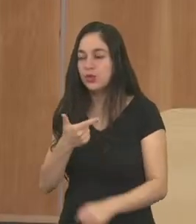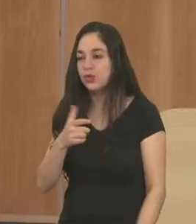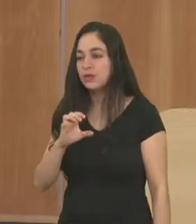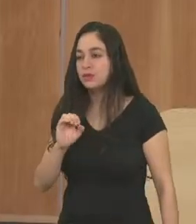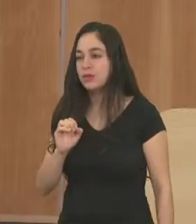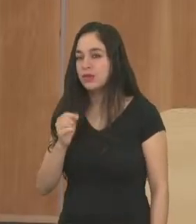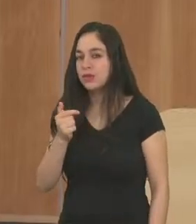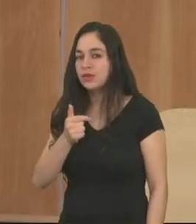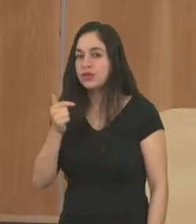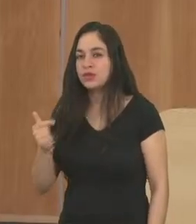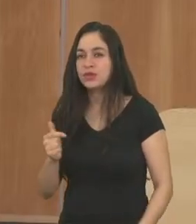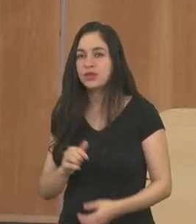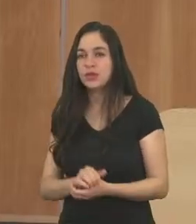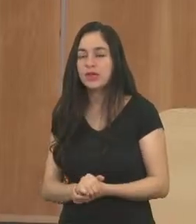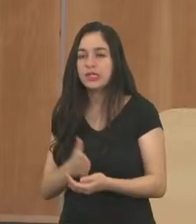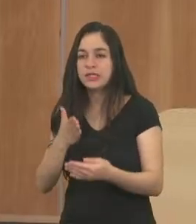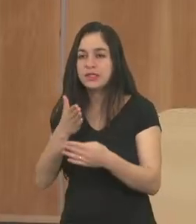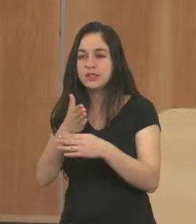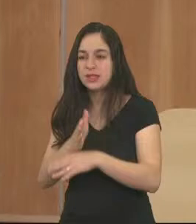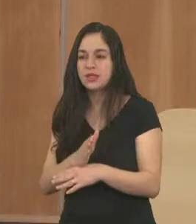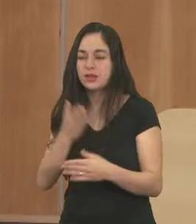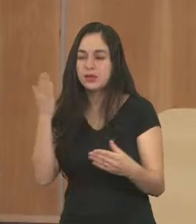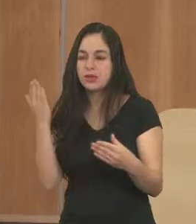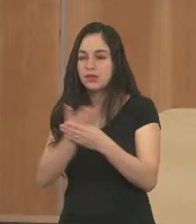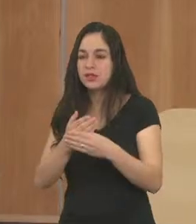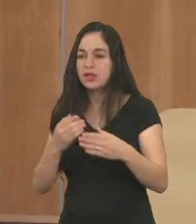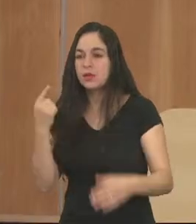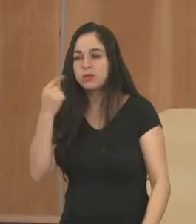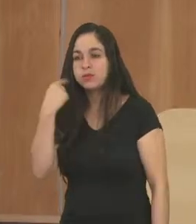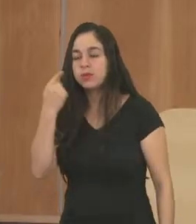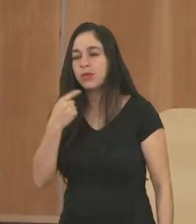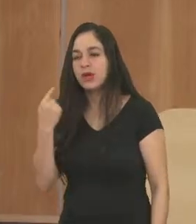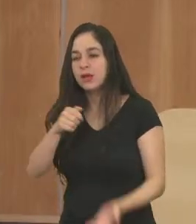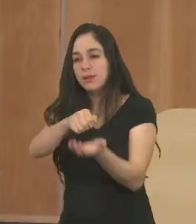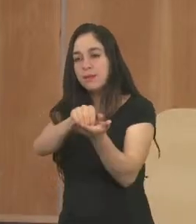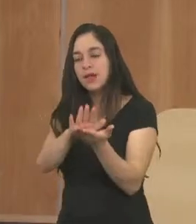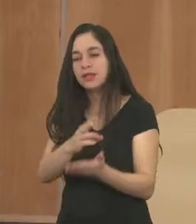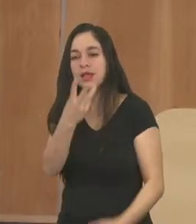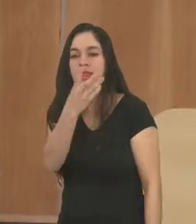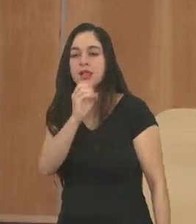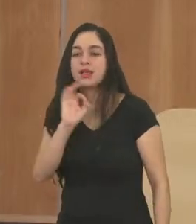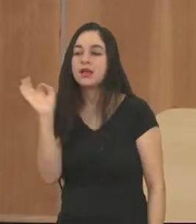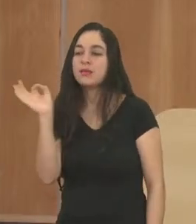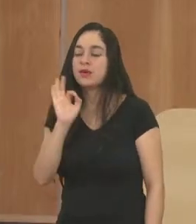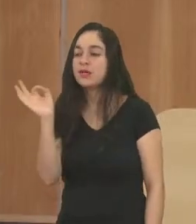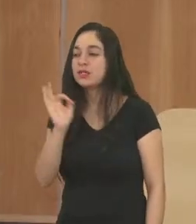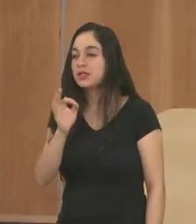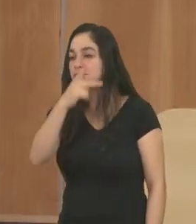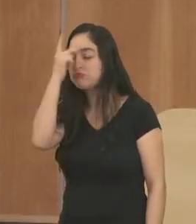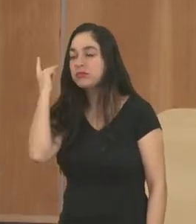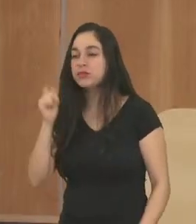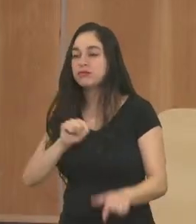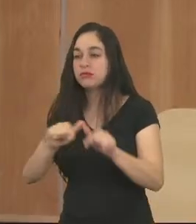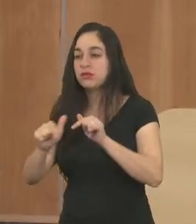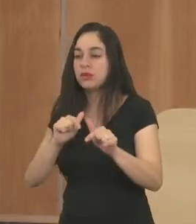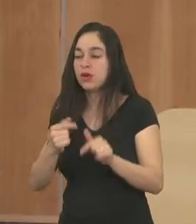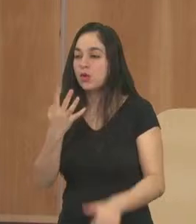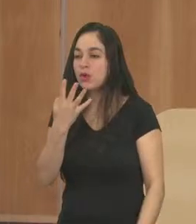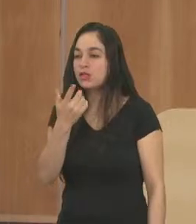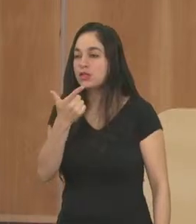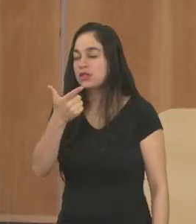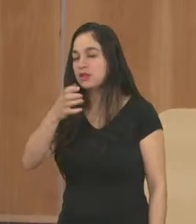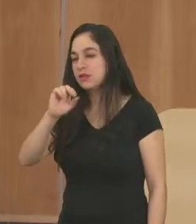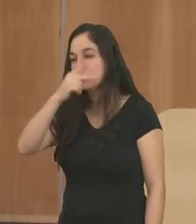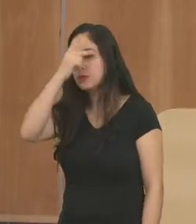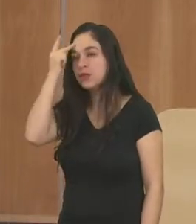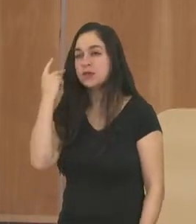com pedido de recuperação judicial e ela demite 30% do total de trabalhadores, 420 demissões, e de lá